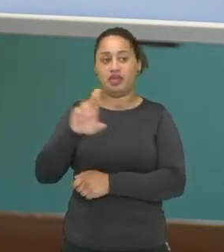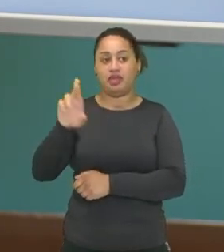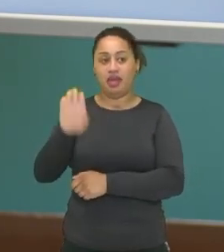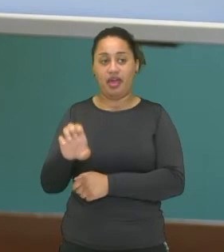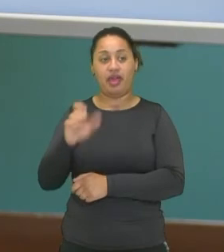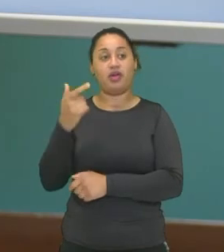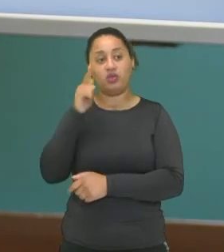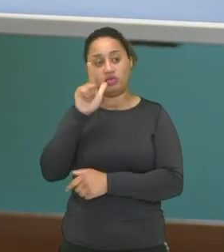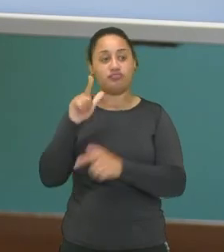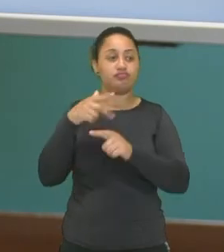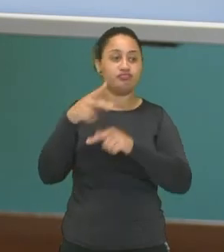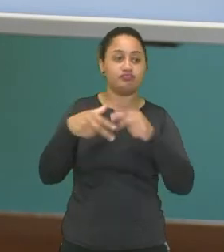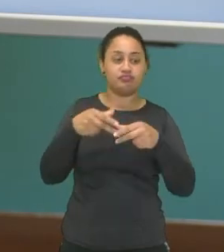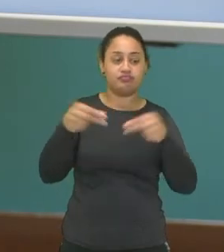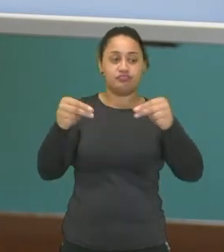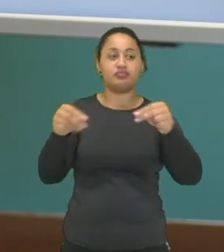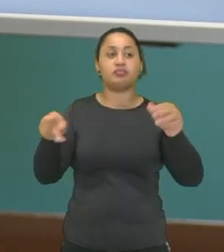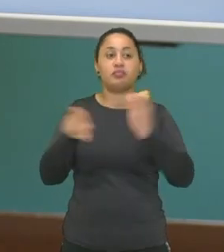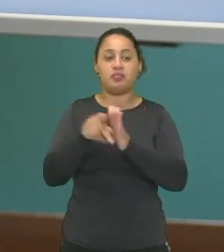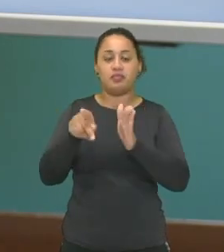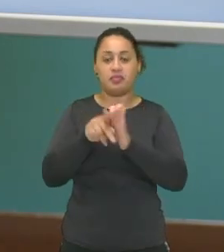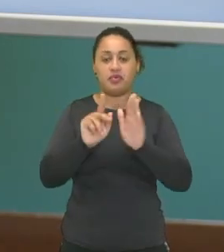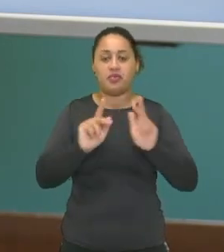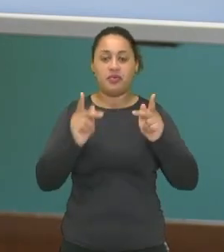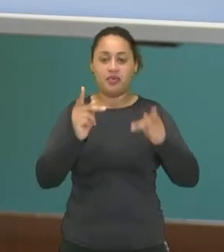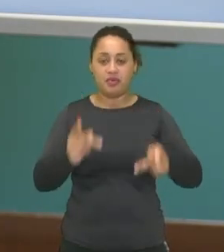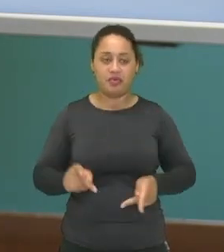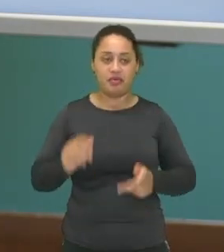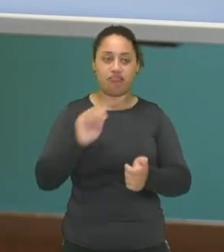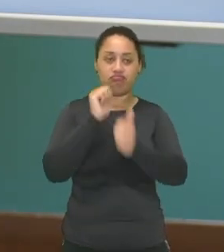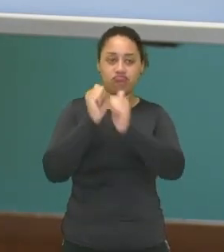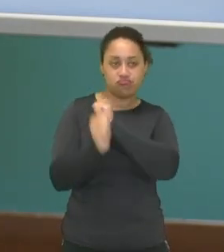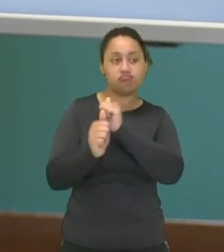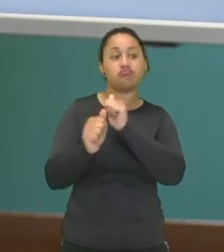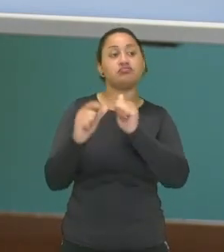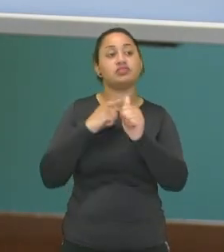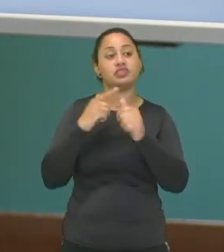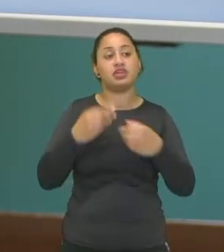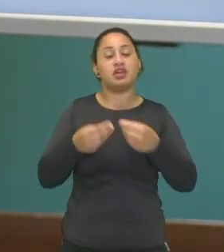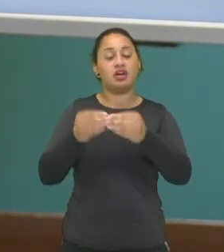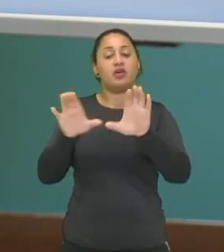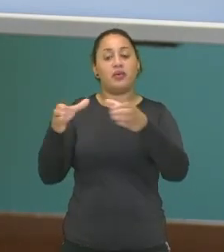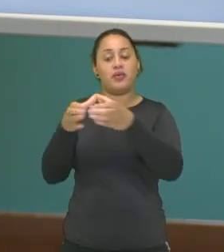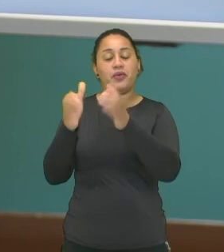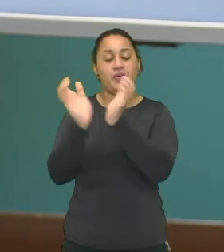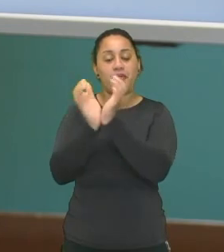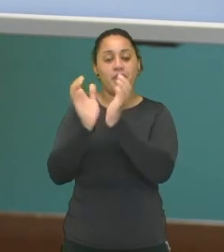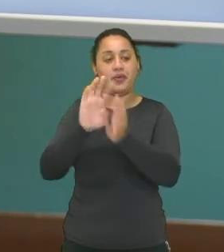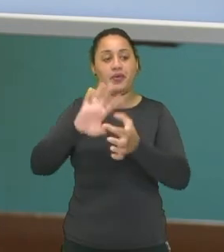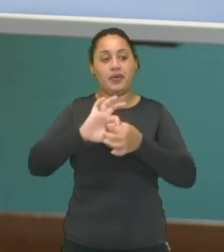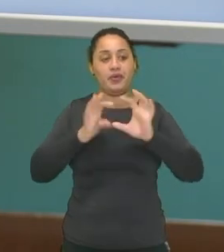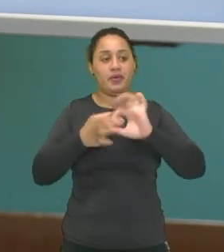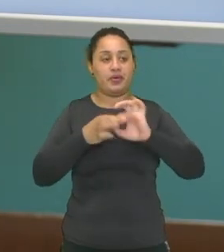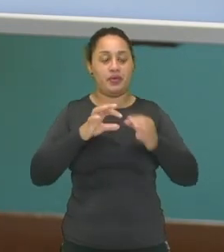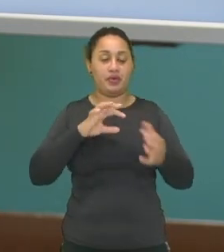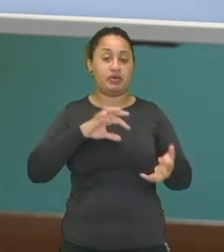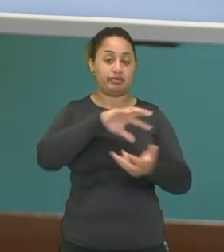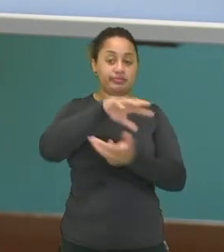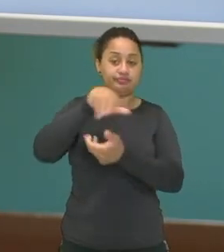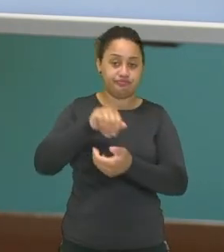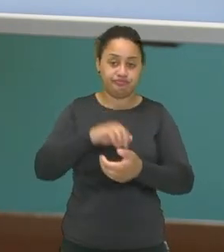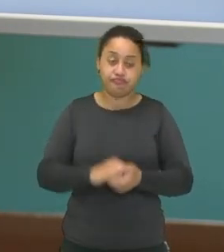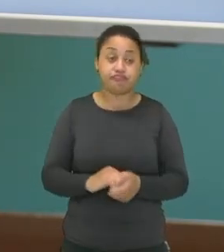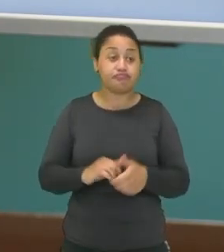maior condecoração de cunho humanitário esportivo concedida pelo Comitê Olímpico Internacional.